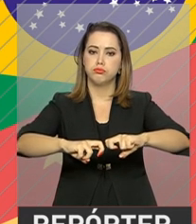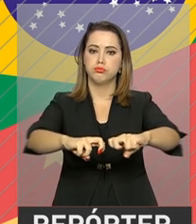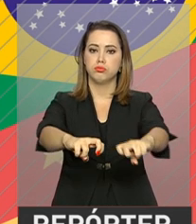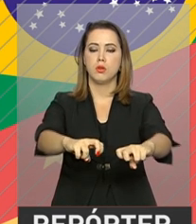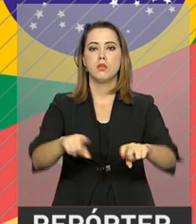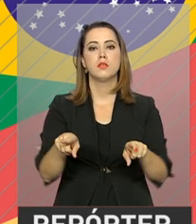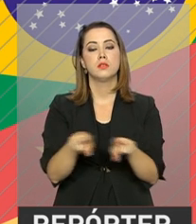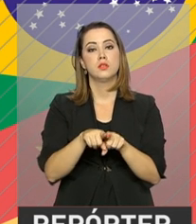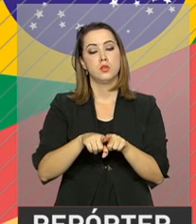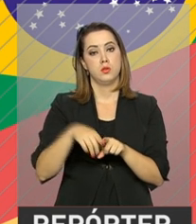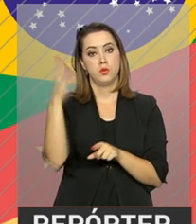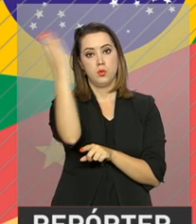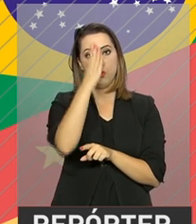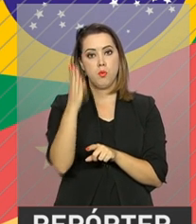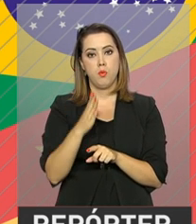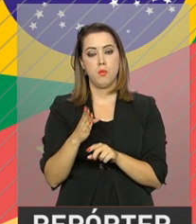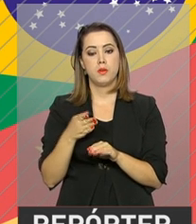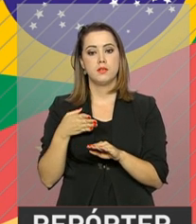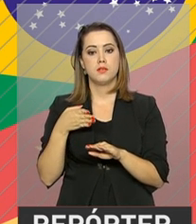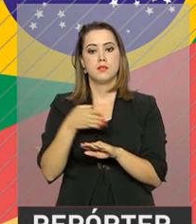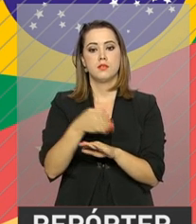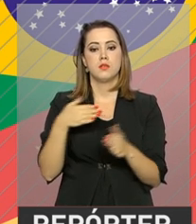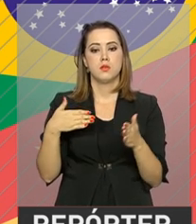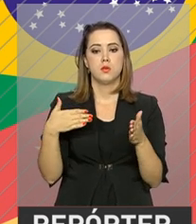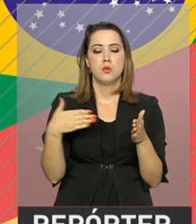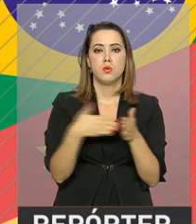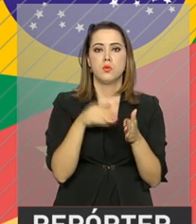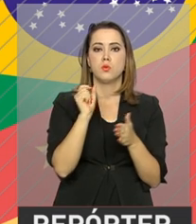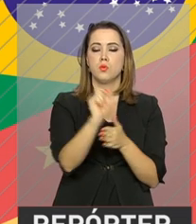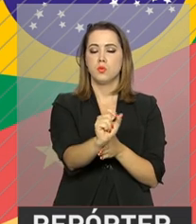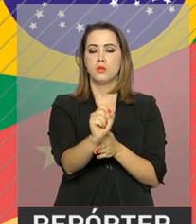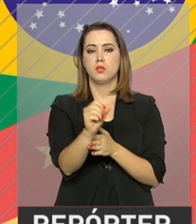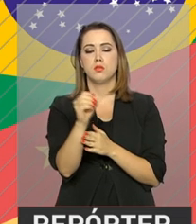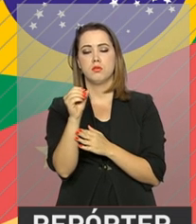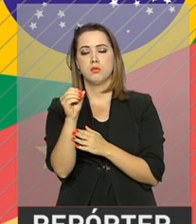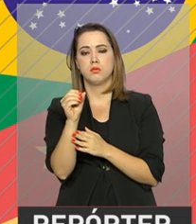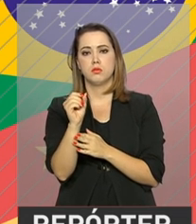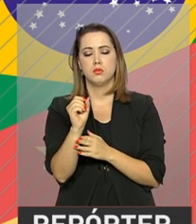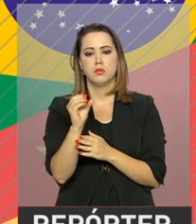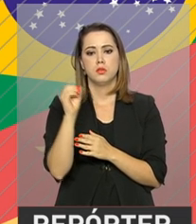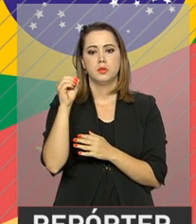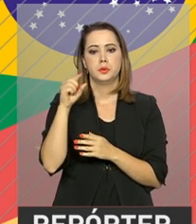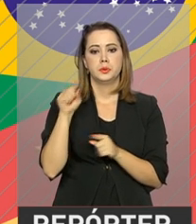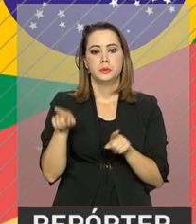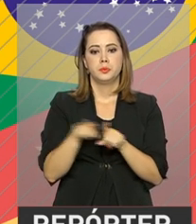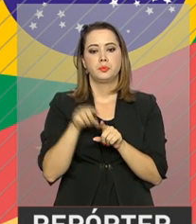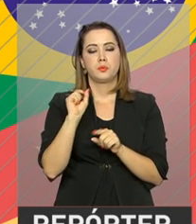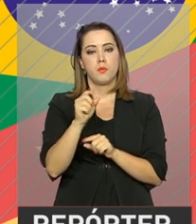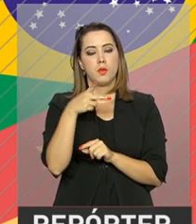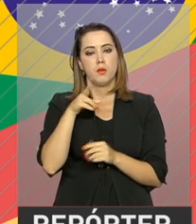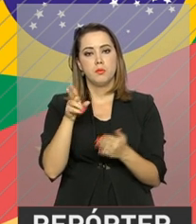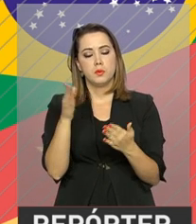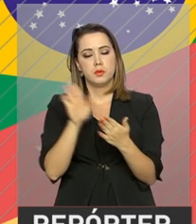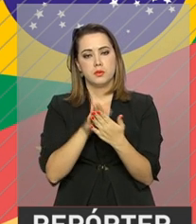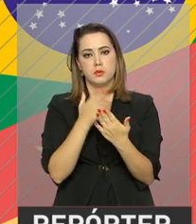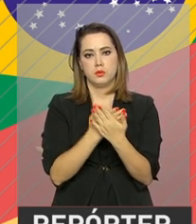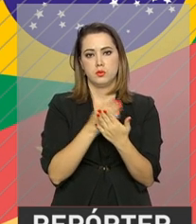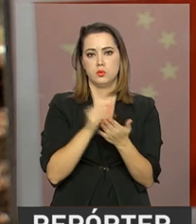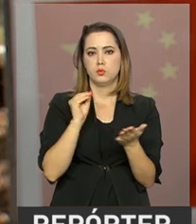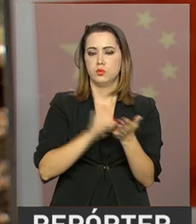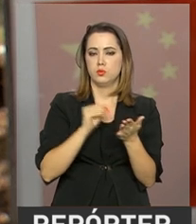Oceano Atlântico ao Oceano Pacífico passando pelo peru os estudos de prévi abilidade ainda não foram